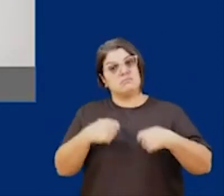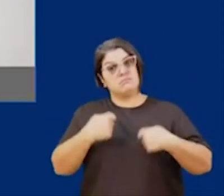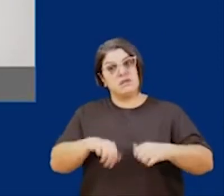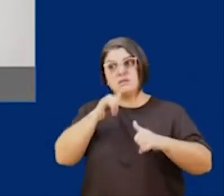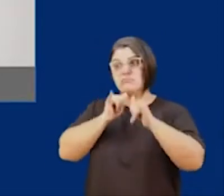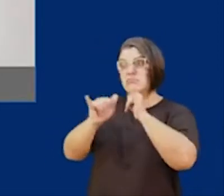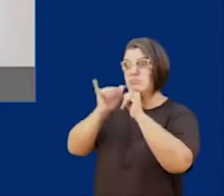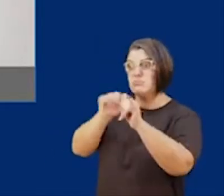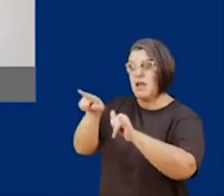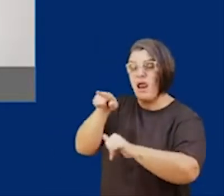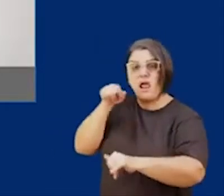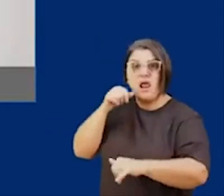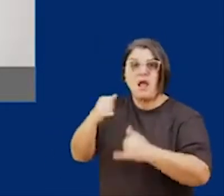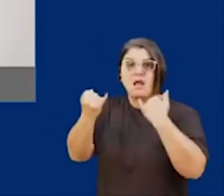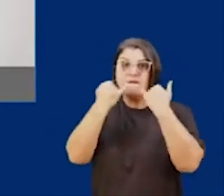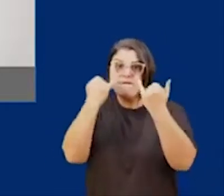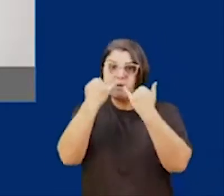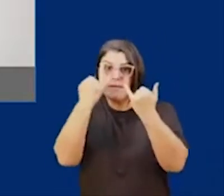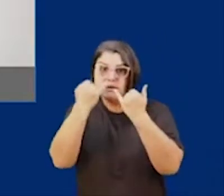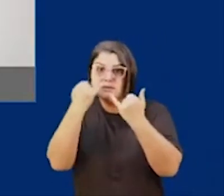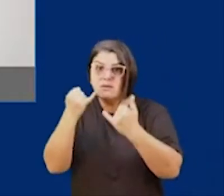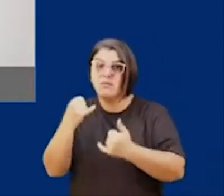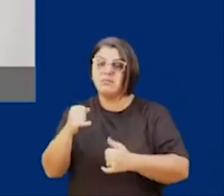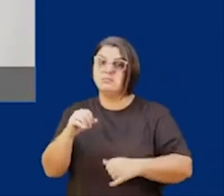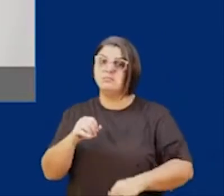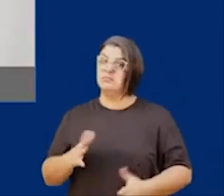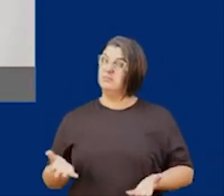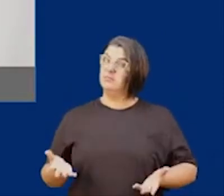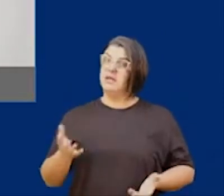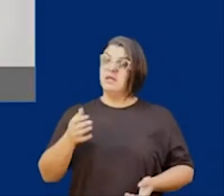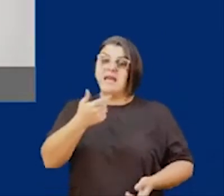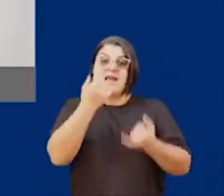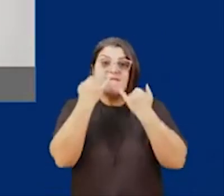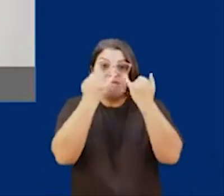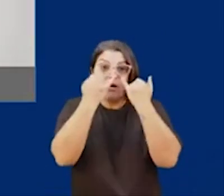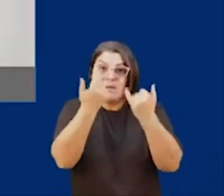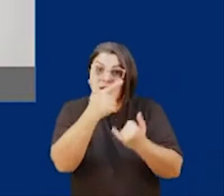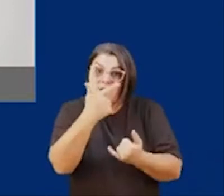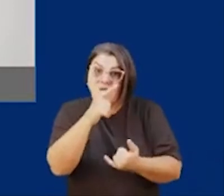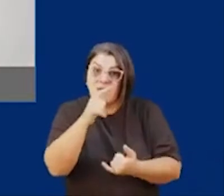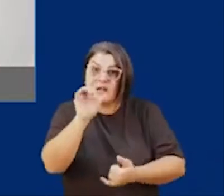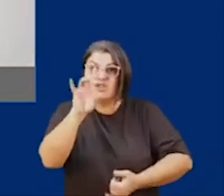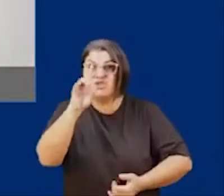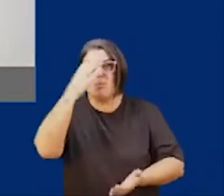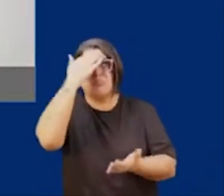que dividir e ela vai ficar só na crença mesmo. Entende, Ariane?